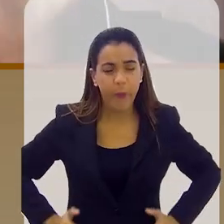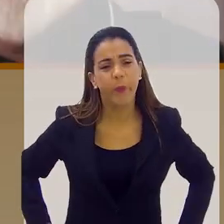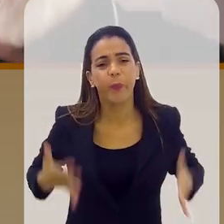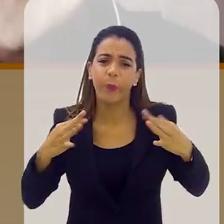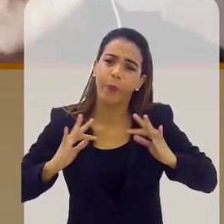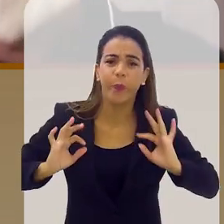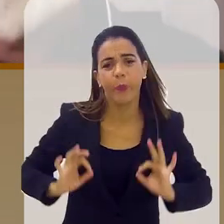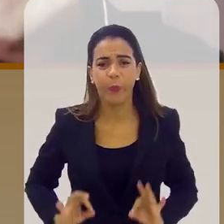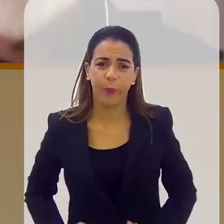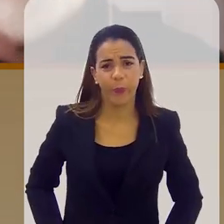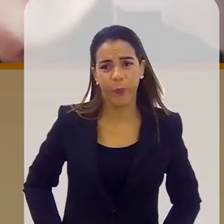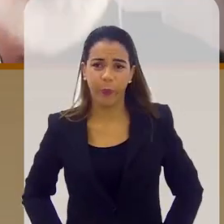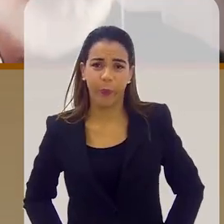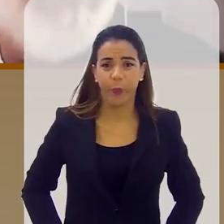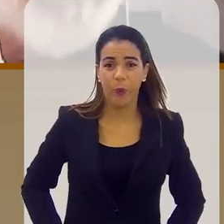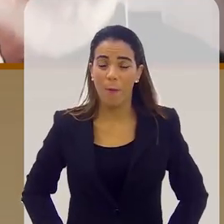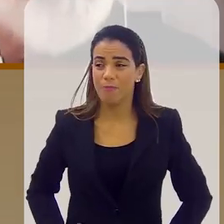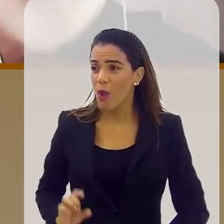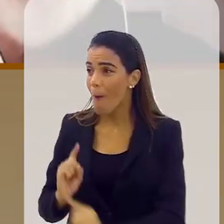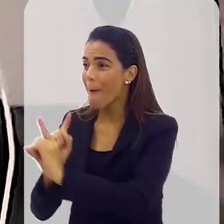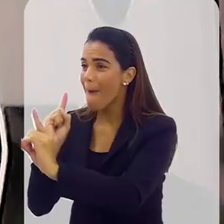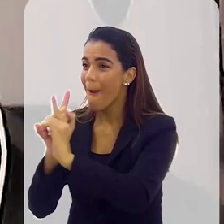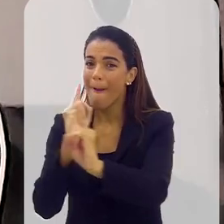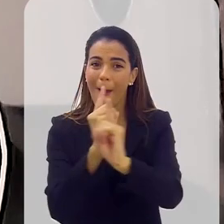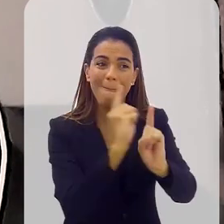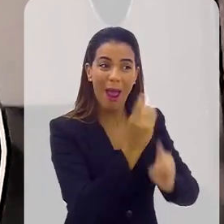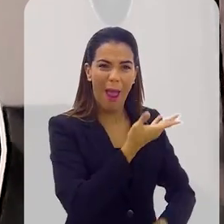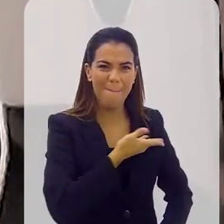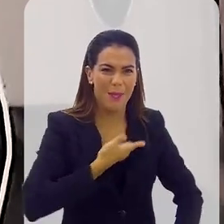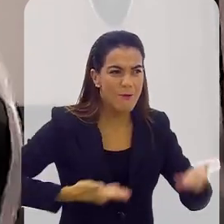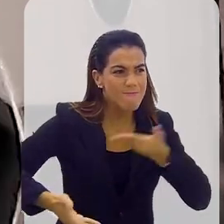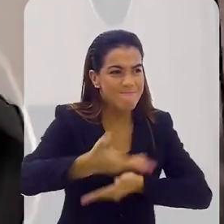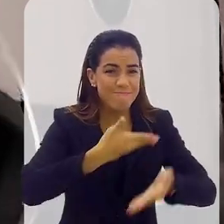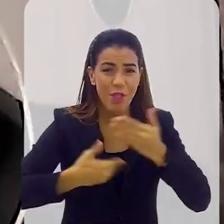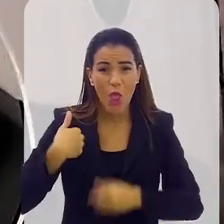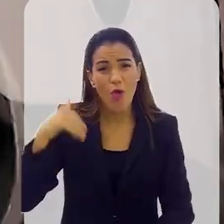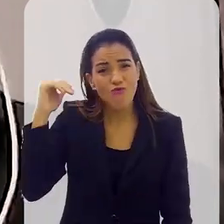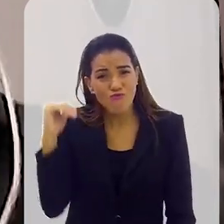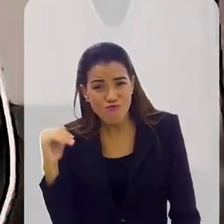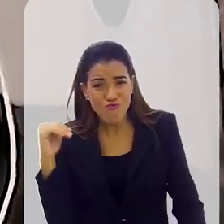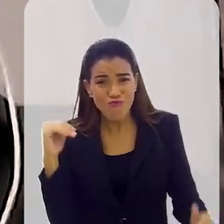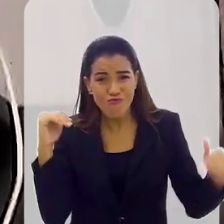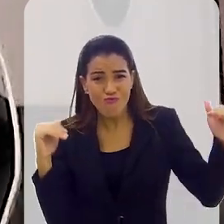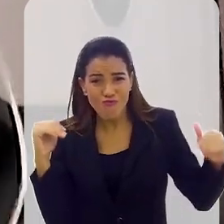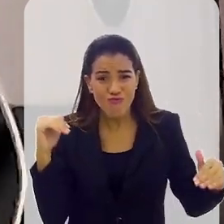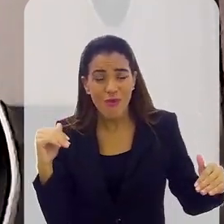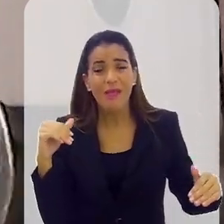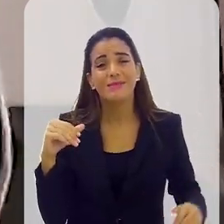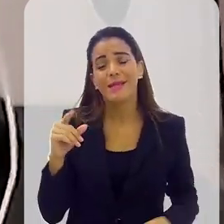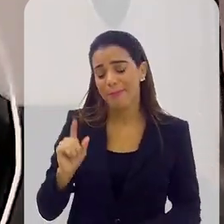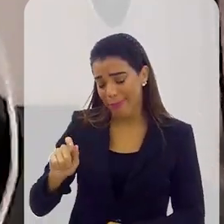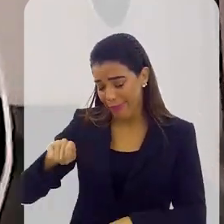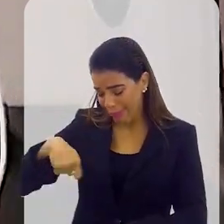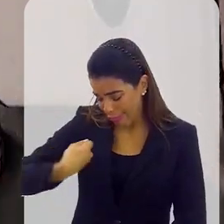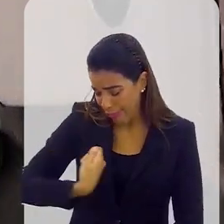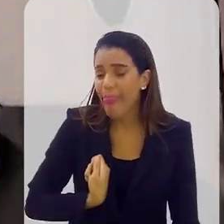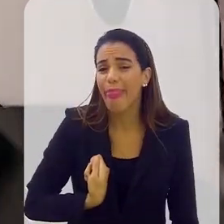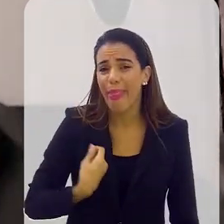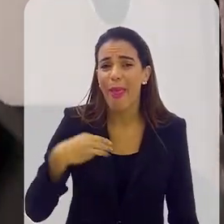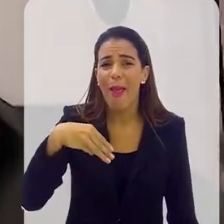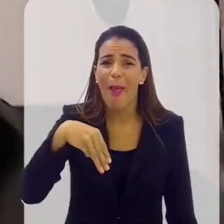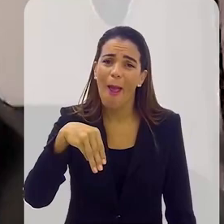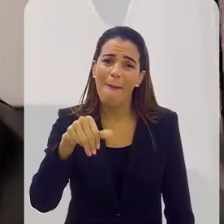eu conheci gente, eu conheci grandes amigos, parceiros, né? E como eu era pequenininho, fiquei meio que o mascote daquela